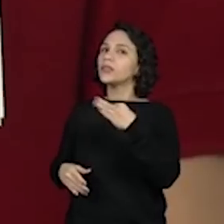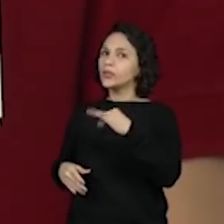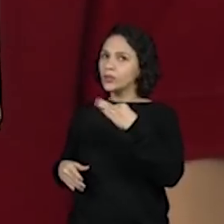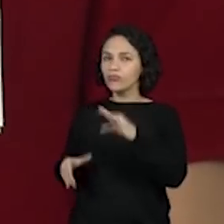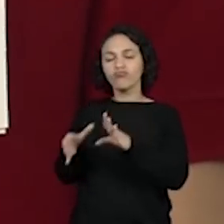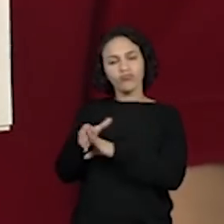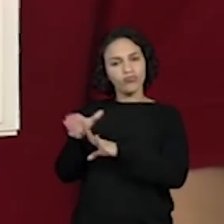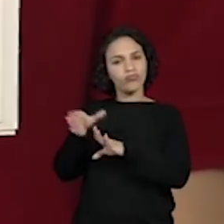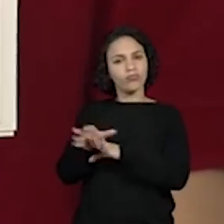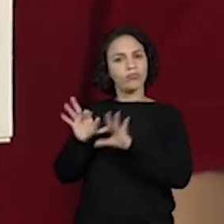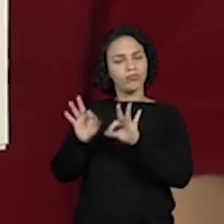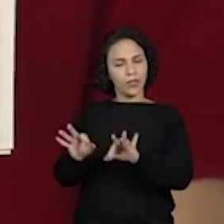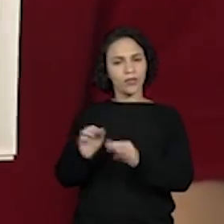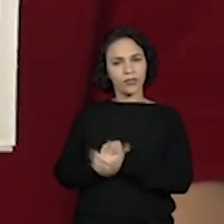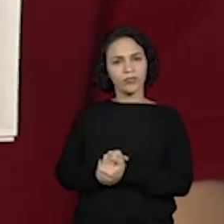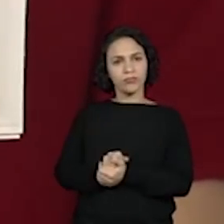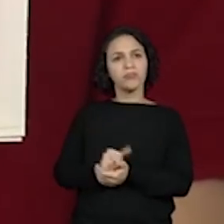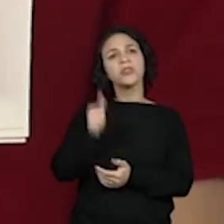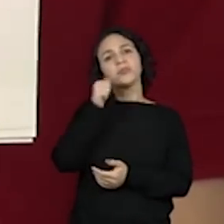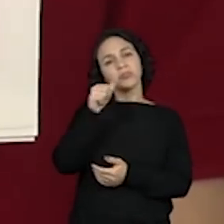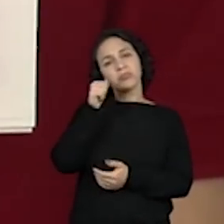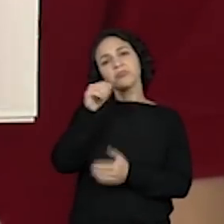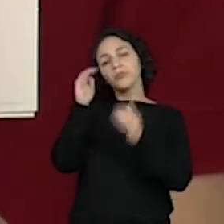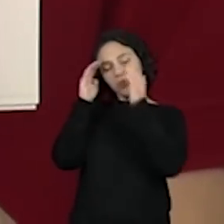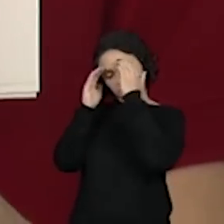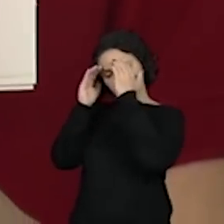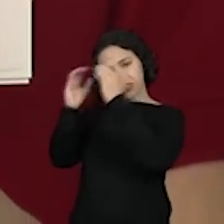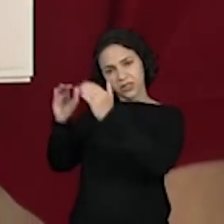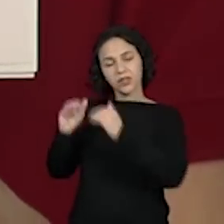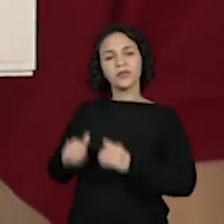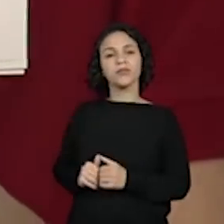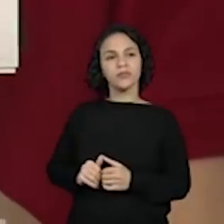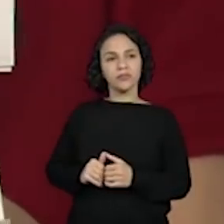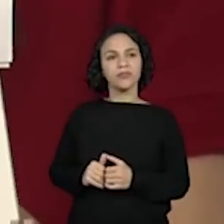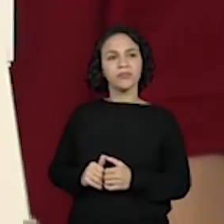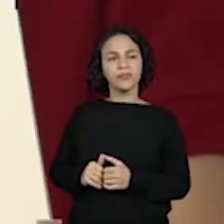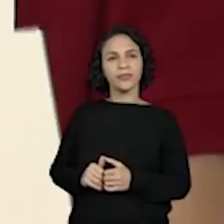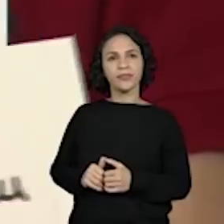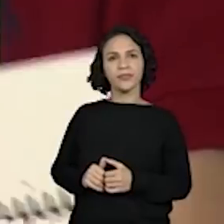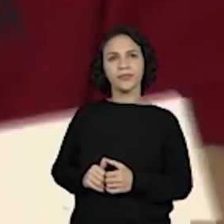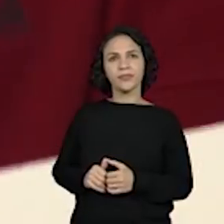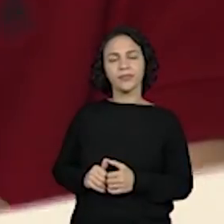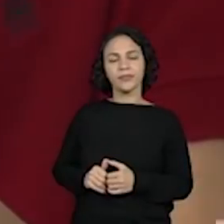bem claras. E a jovem seguiu as orientações. Ela seguiu.